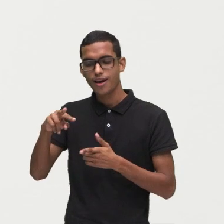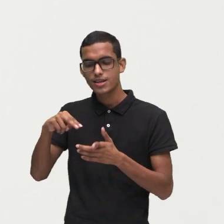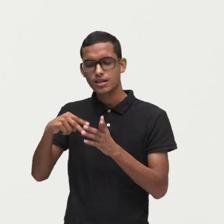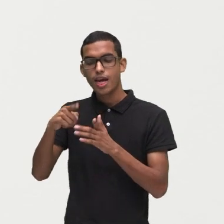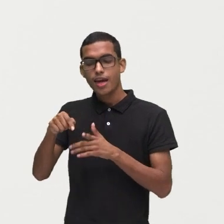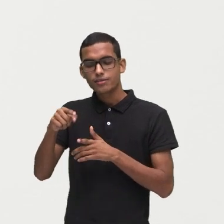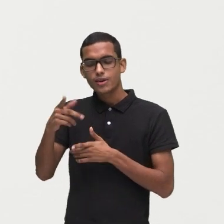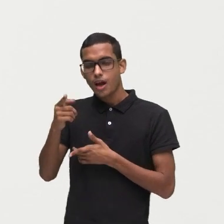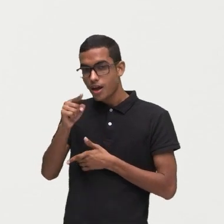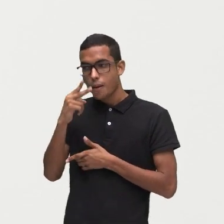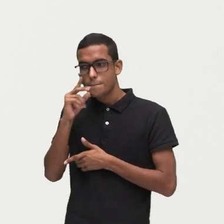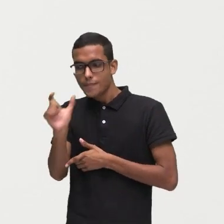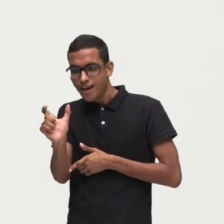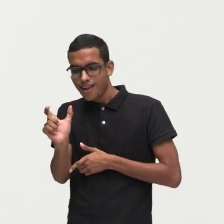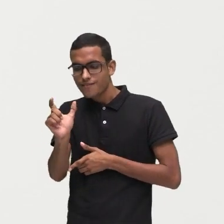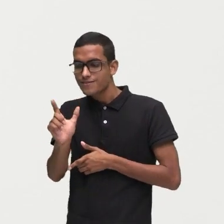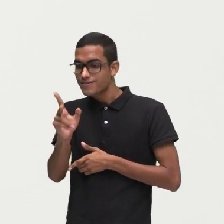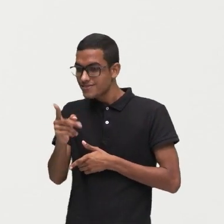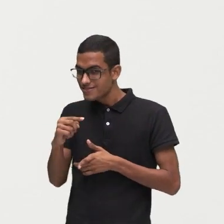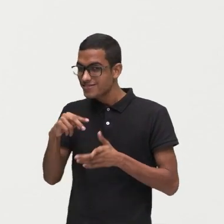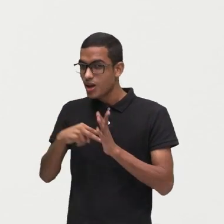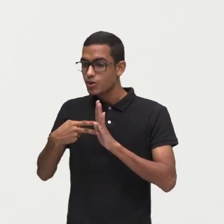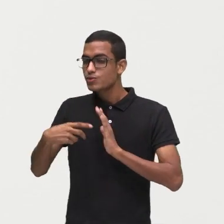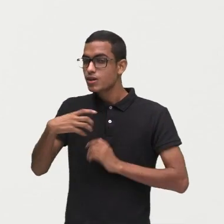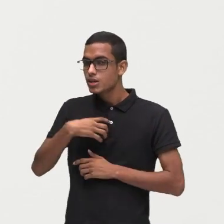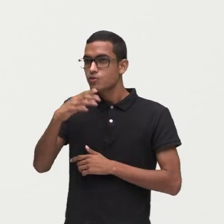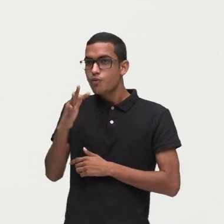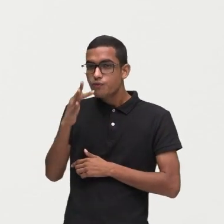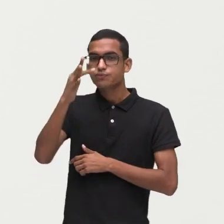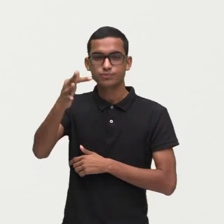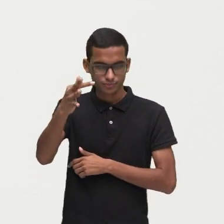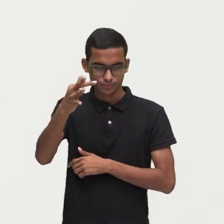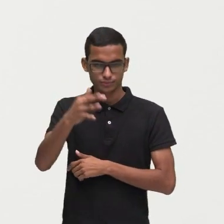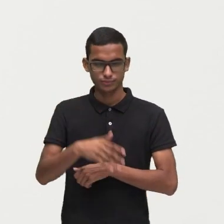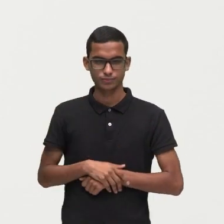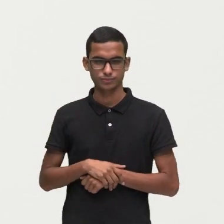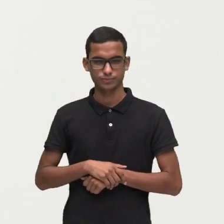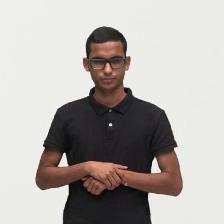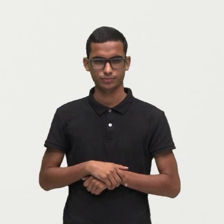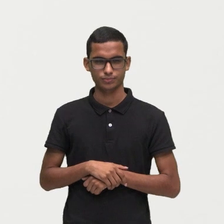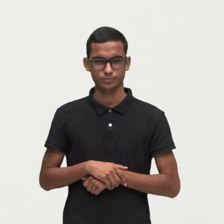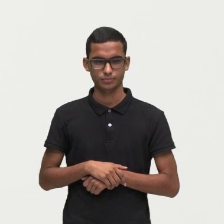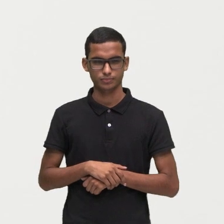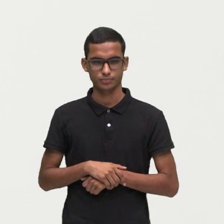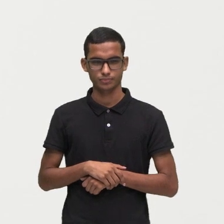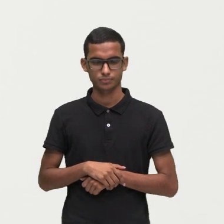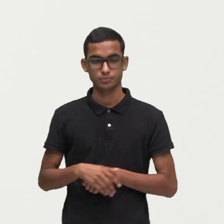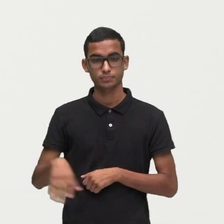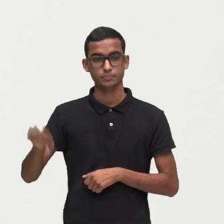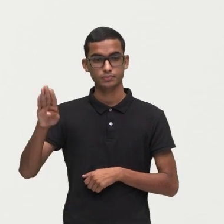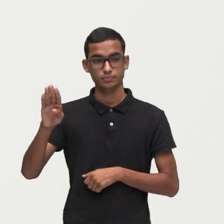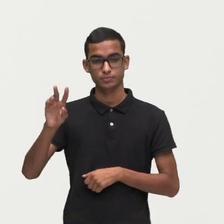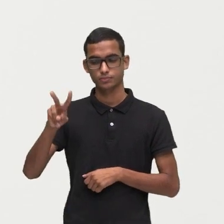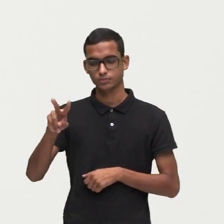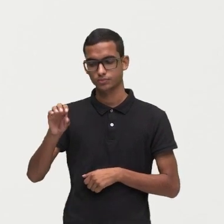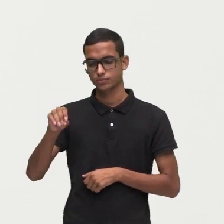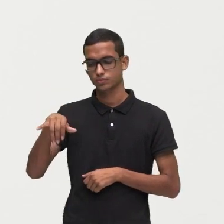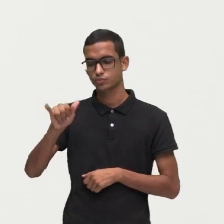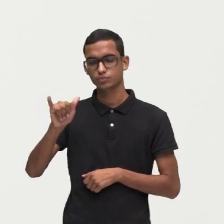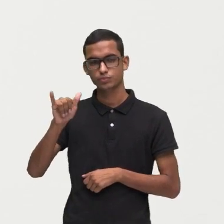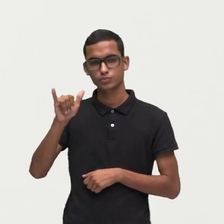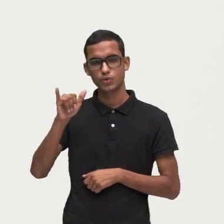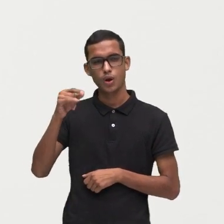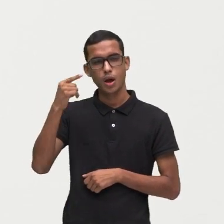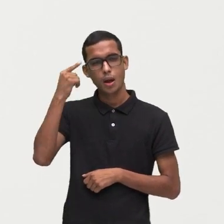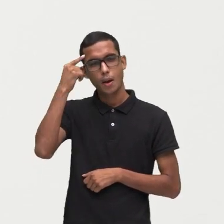futuro, né? Então, já não é essa alternativa. Letra B, voy a pensar em lo que me